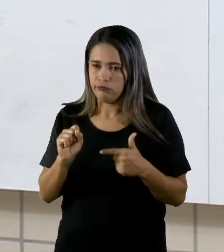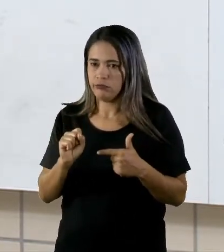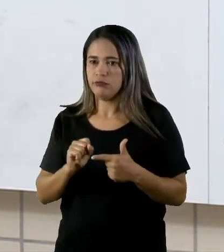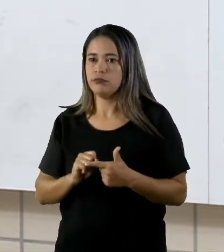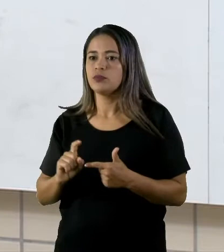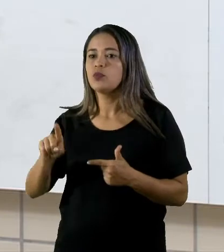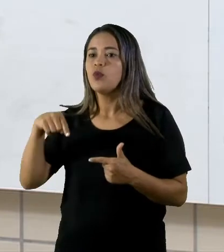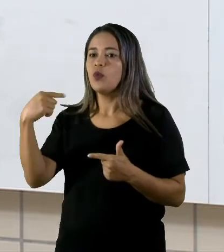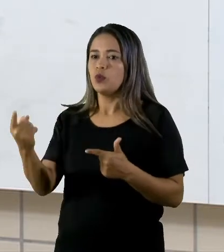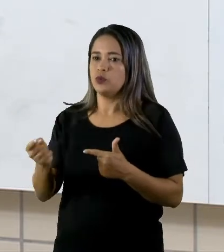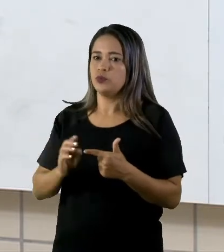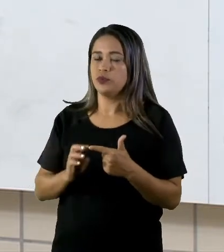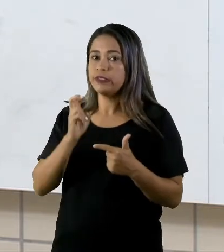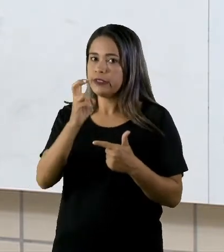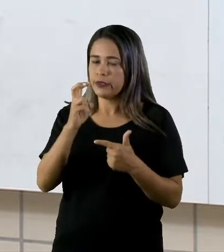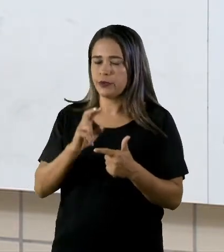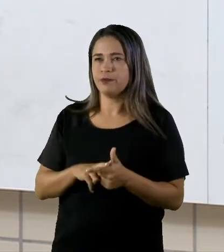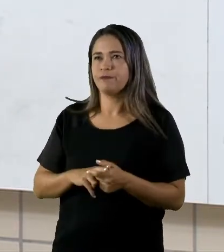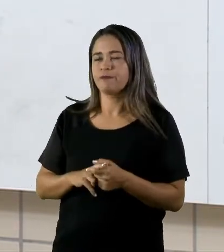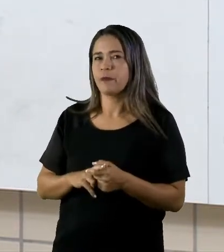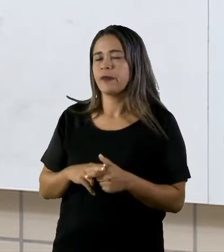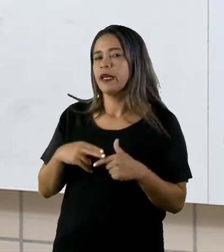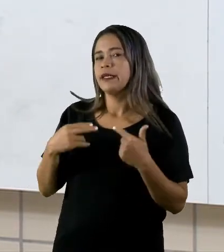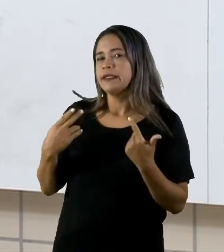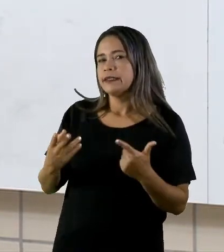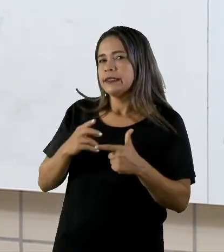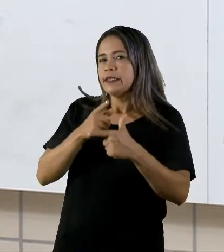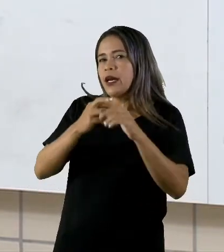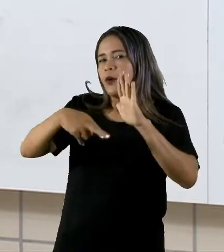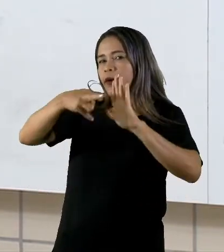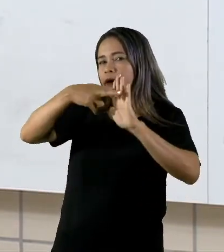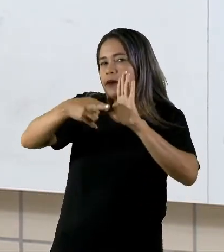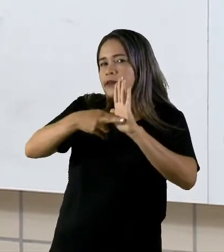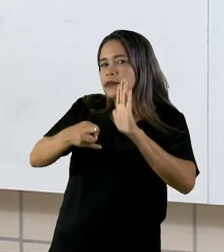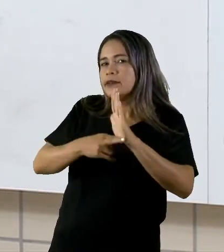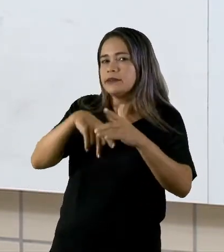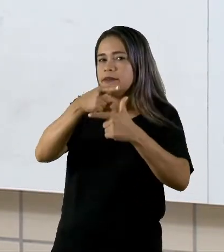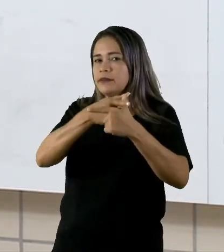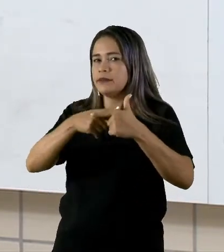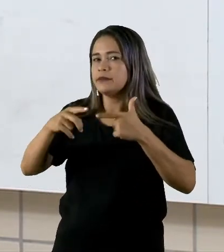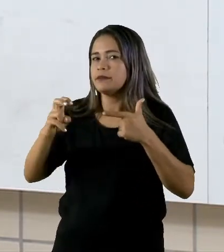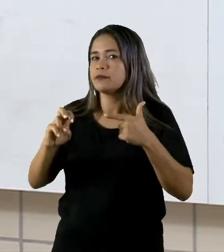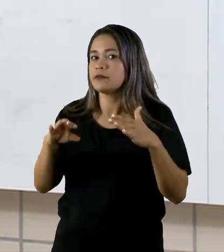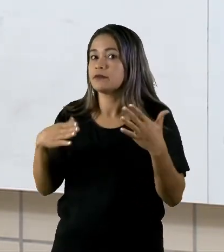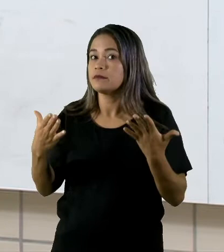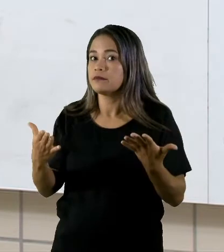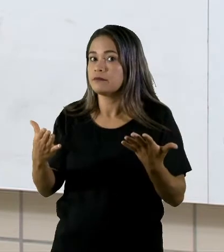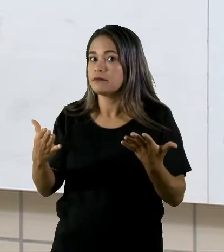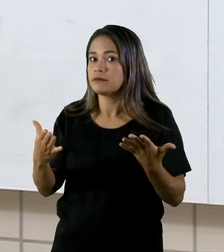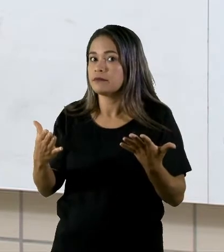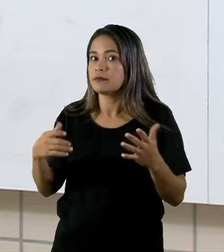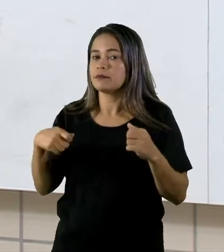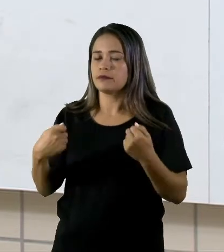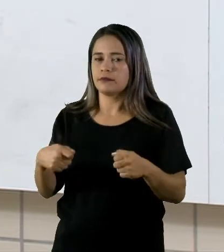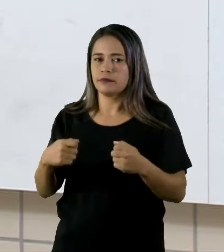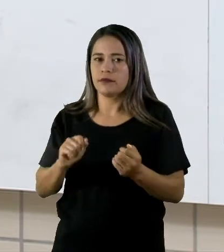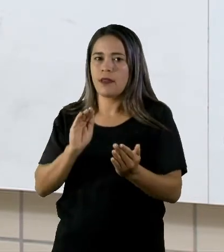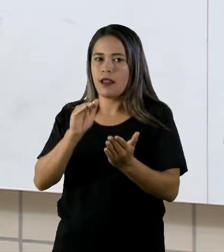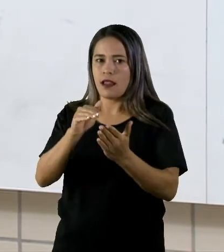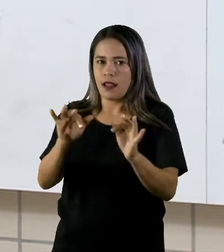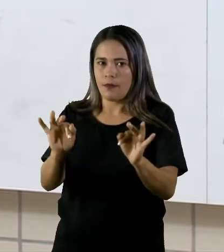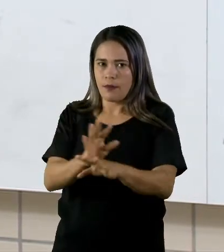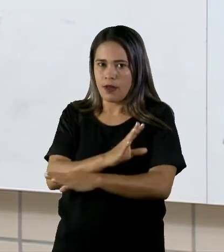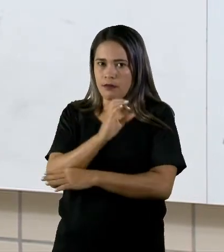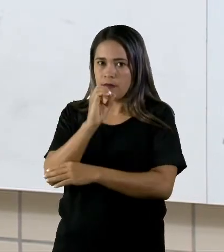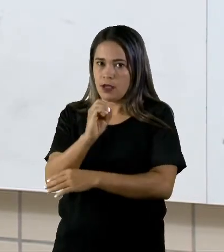Próximo, 5. Para ser divisível por 5, turma, ele tem que o quê? Ser terminado em 0